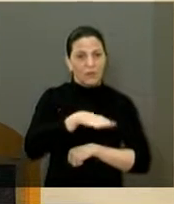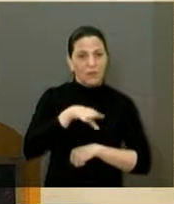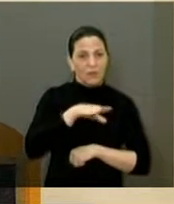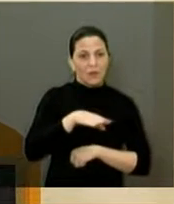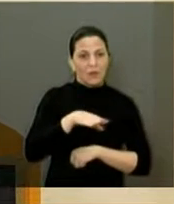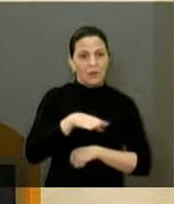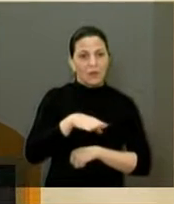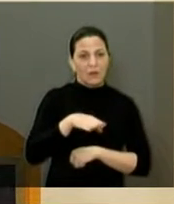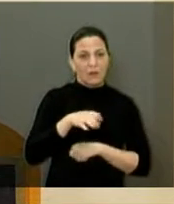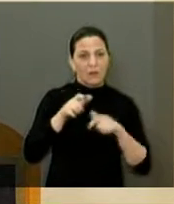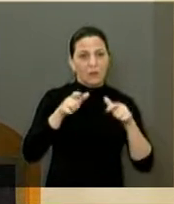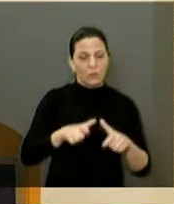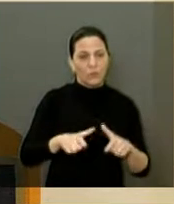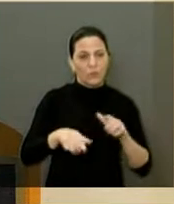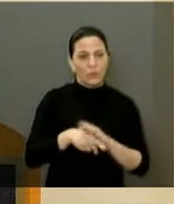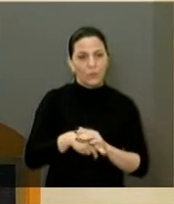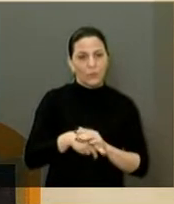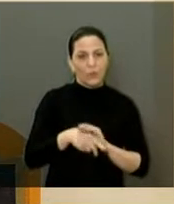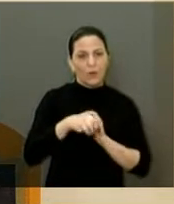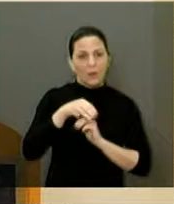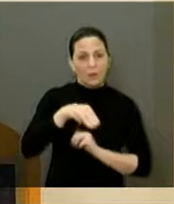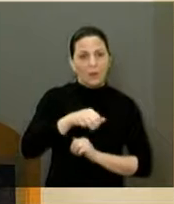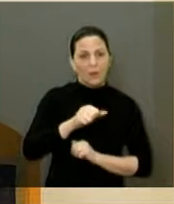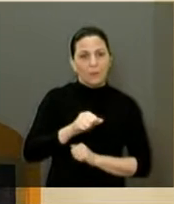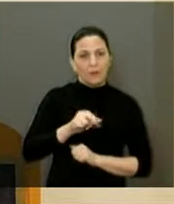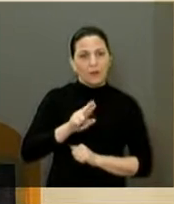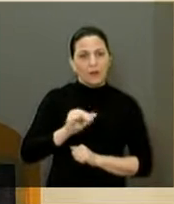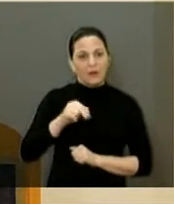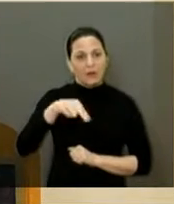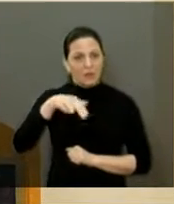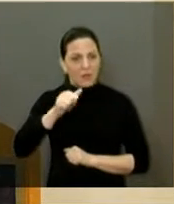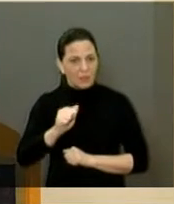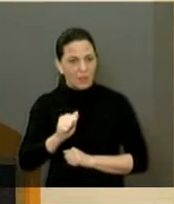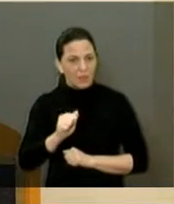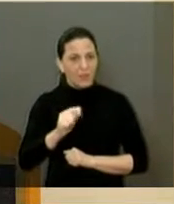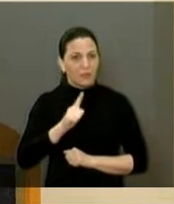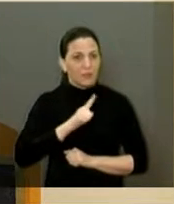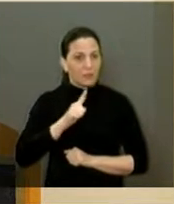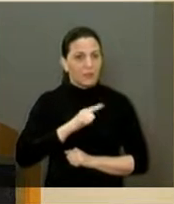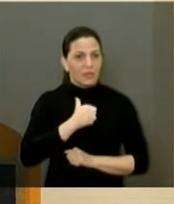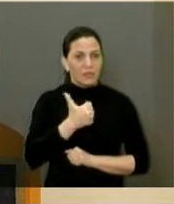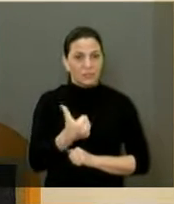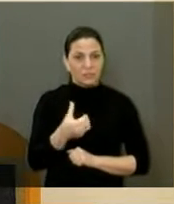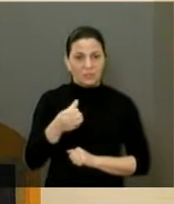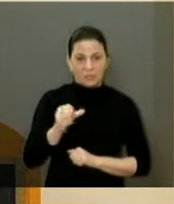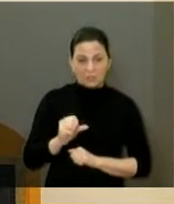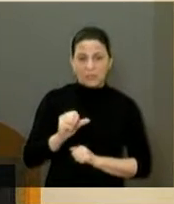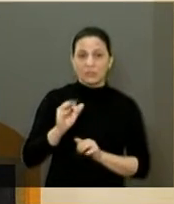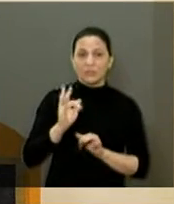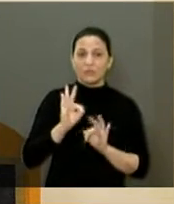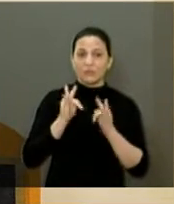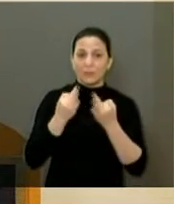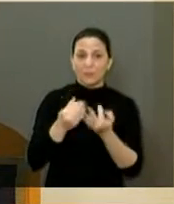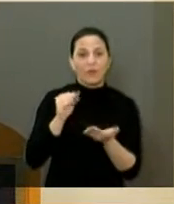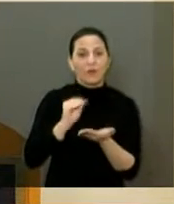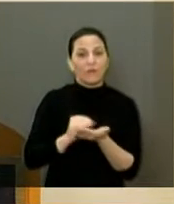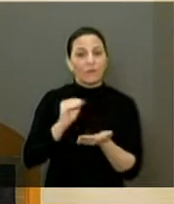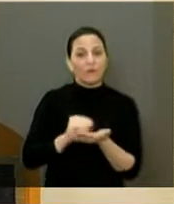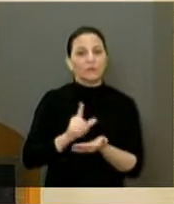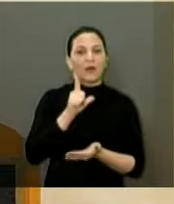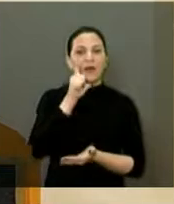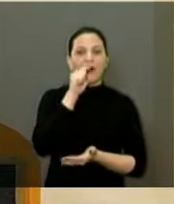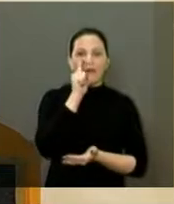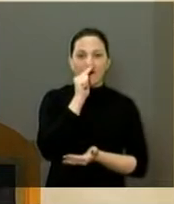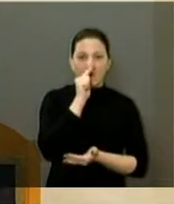estão marina isso robert tolói lá né dezesseis famílias assistidas por falta de água dezesseis famílias